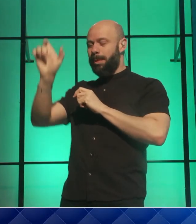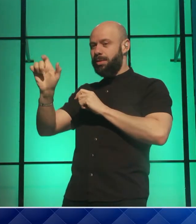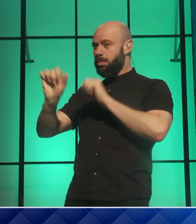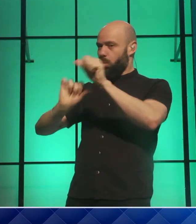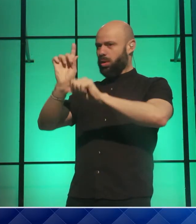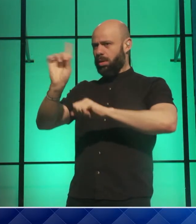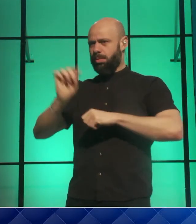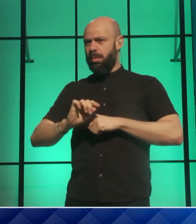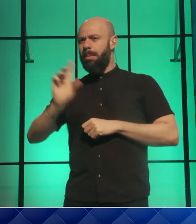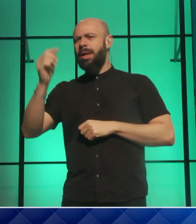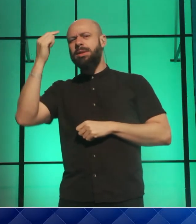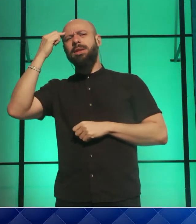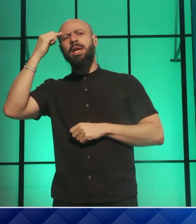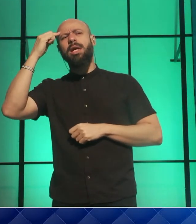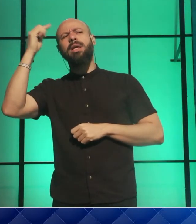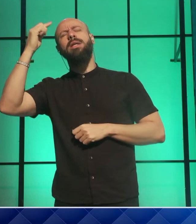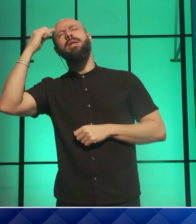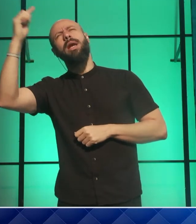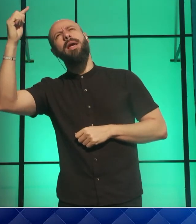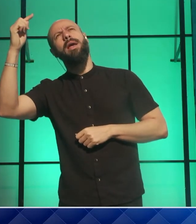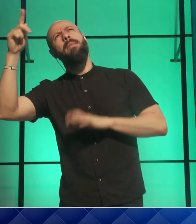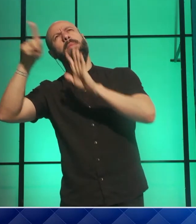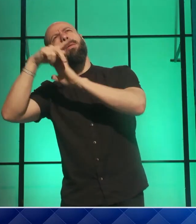Ele pode mudar de ideia?